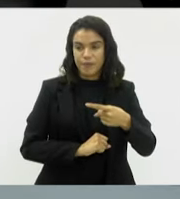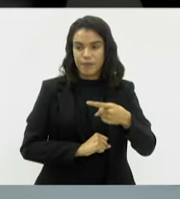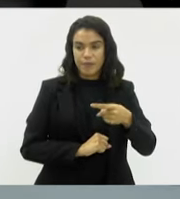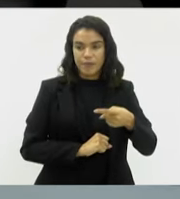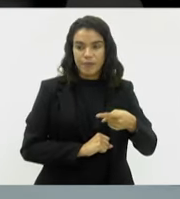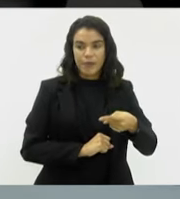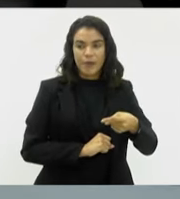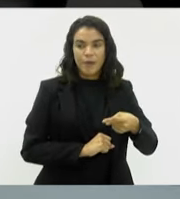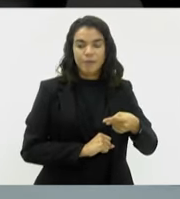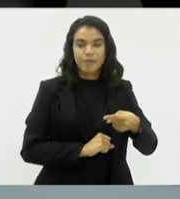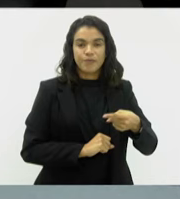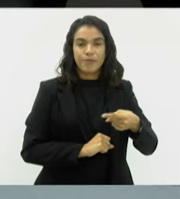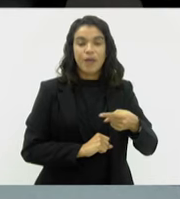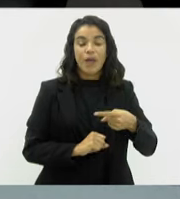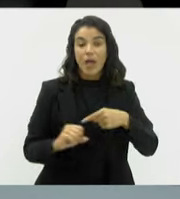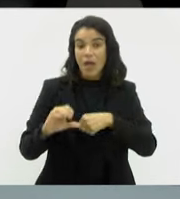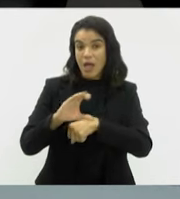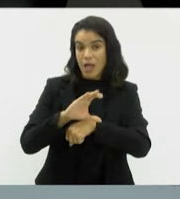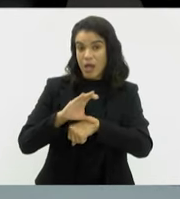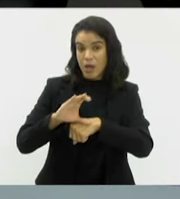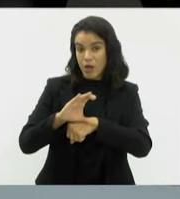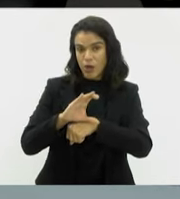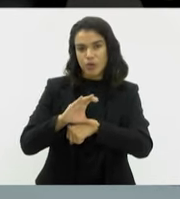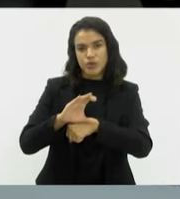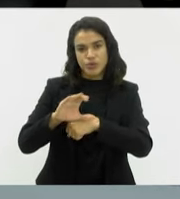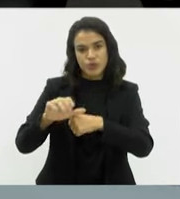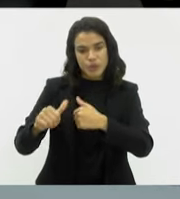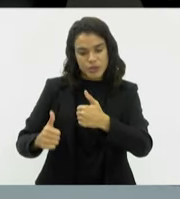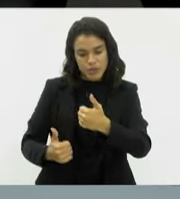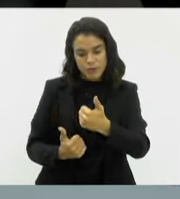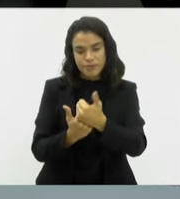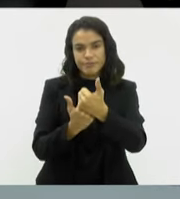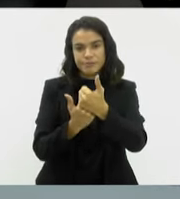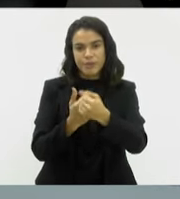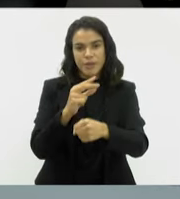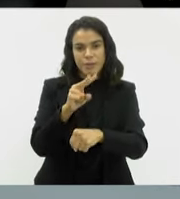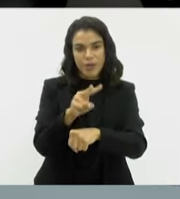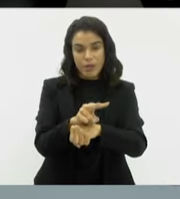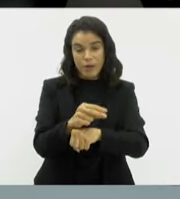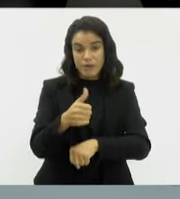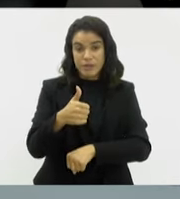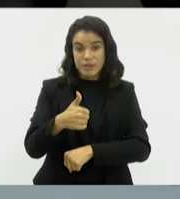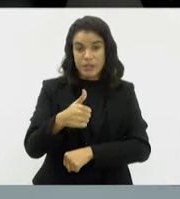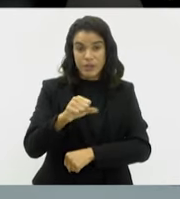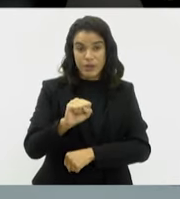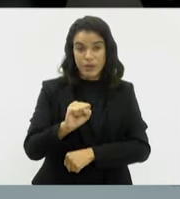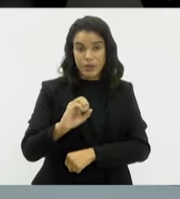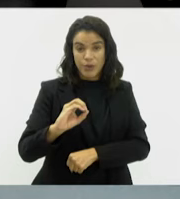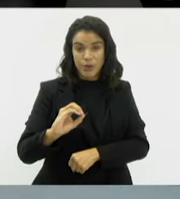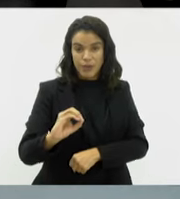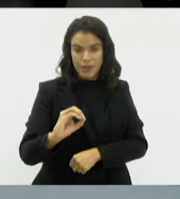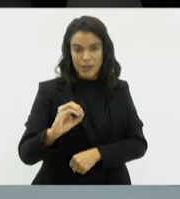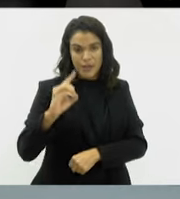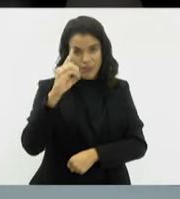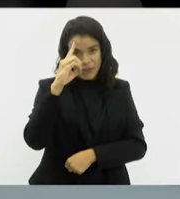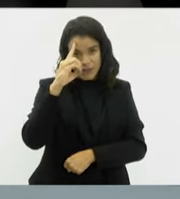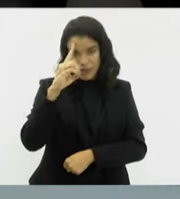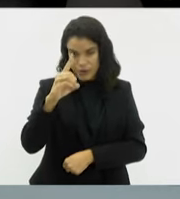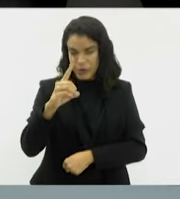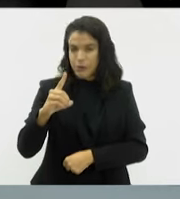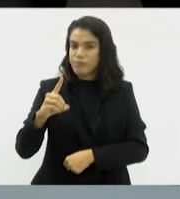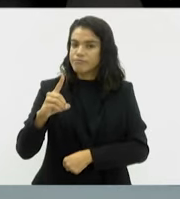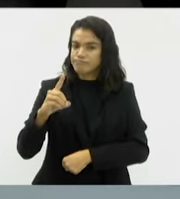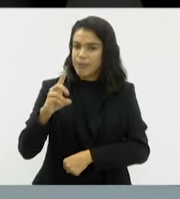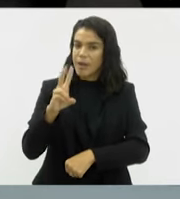a Constituição ampara amplamente os 180 dias. A Constituição ampara amplamente